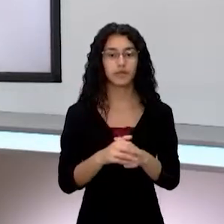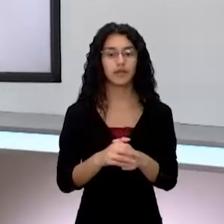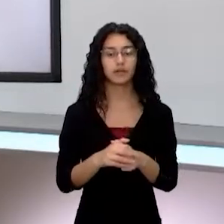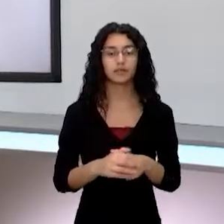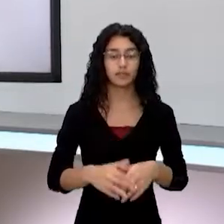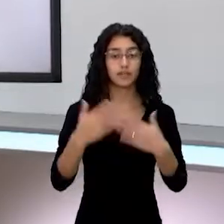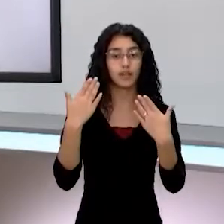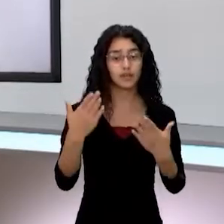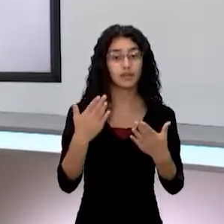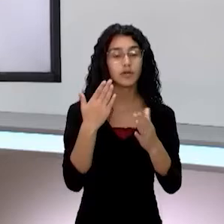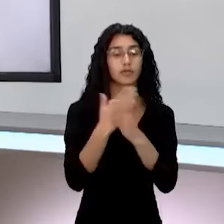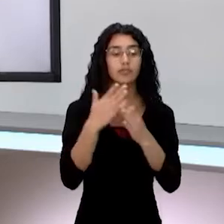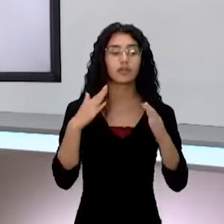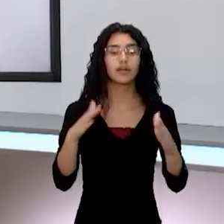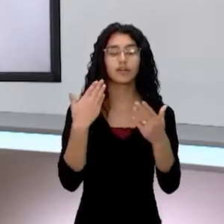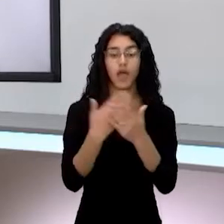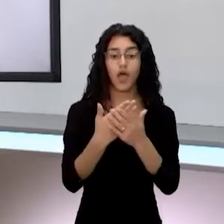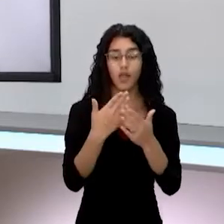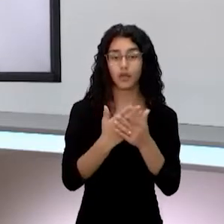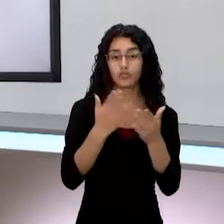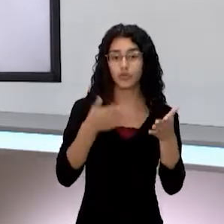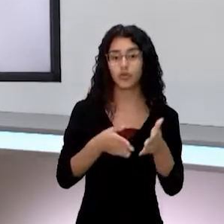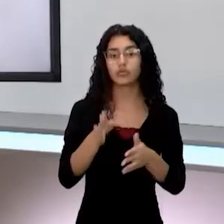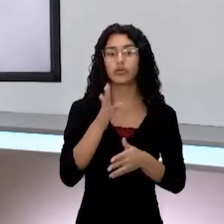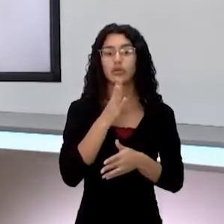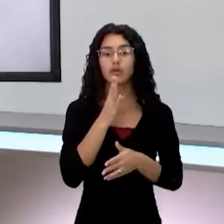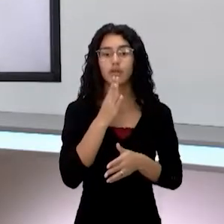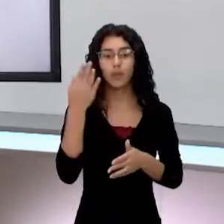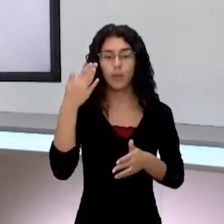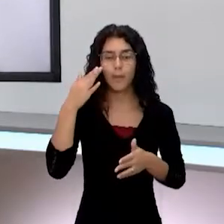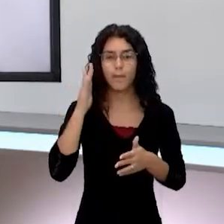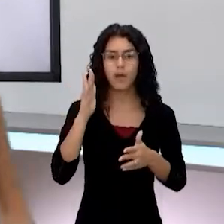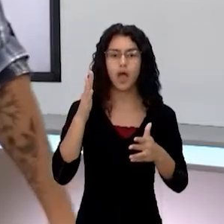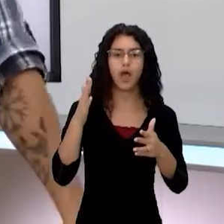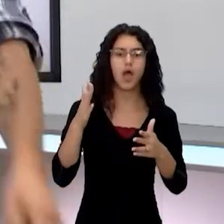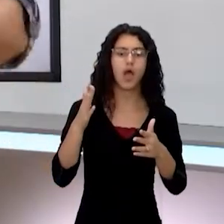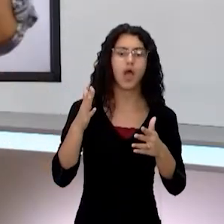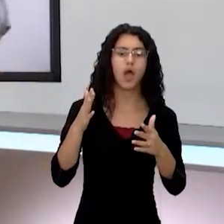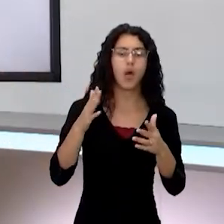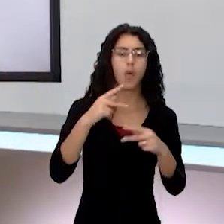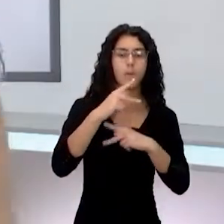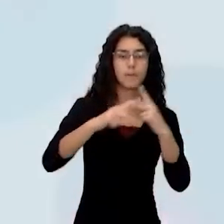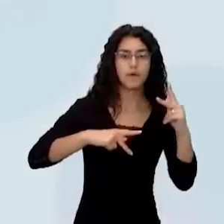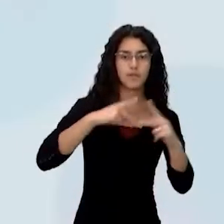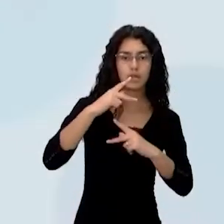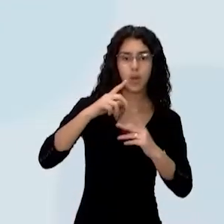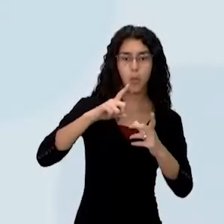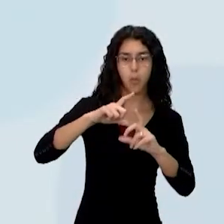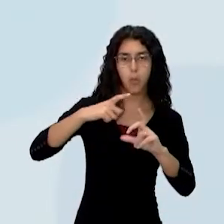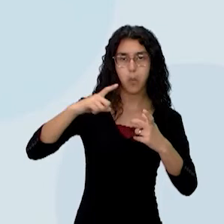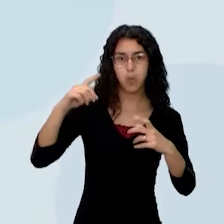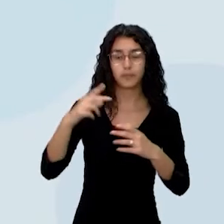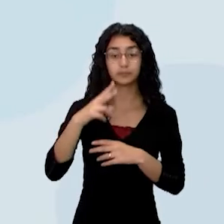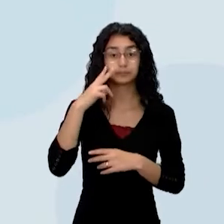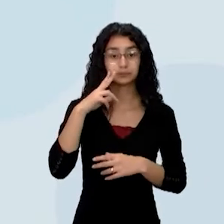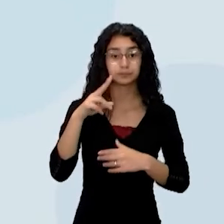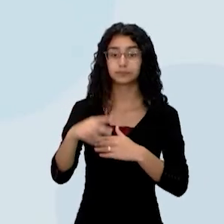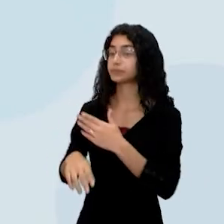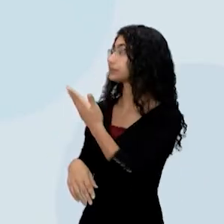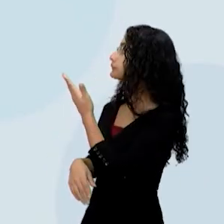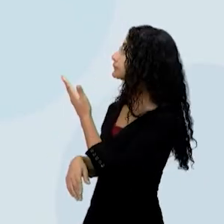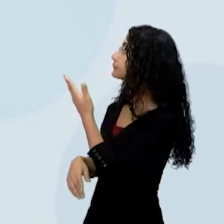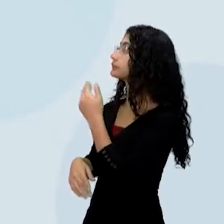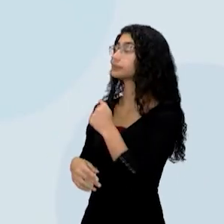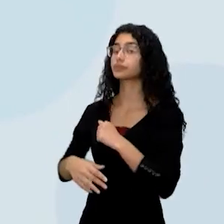isso. Para finalizar aí essa aula de hoje, conhecendo mais os planetas gigantes, os planetas gasosos aí. Olha, aí tá a habilidade